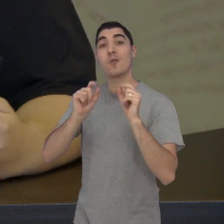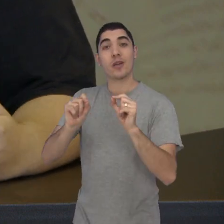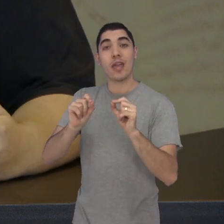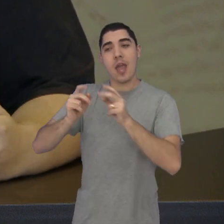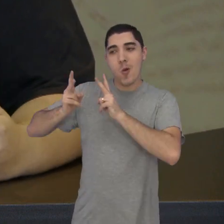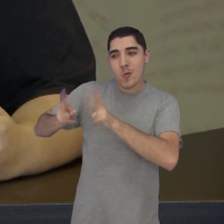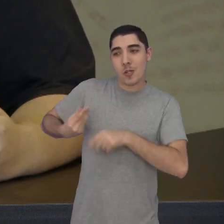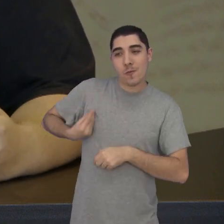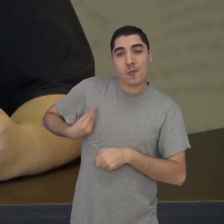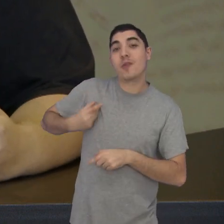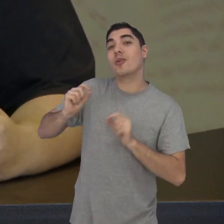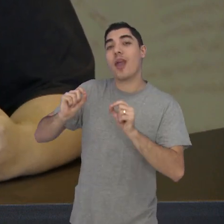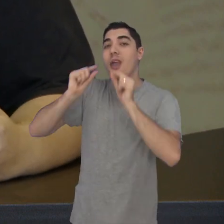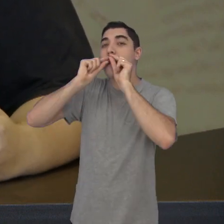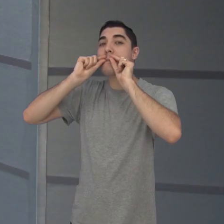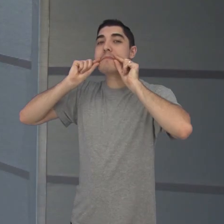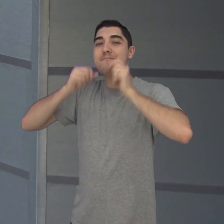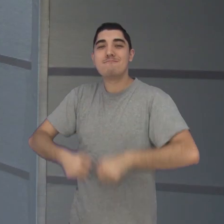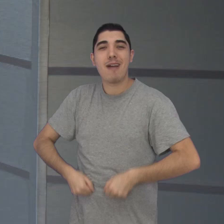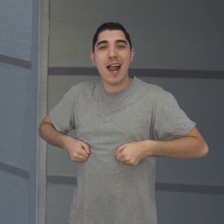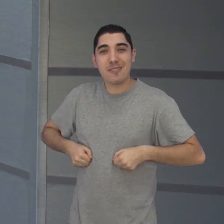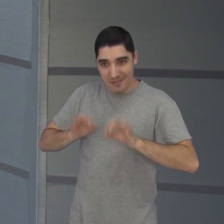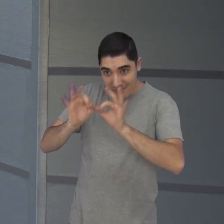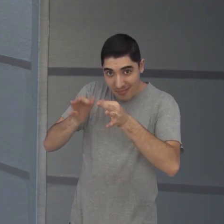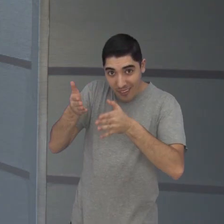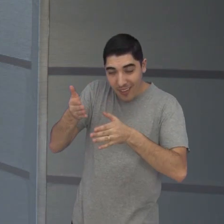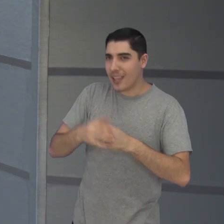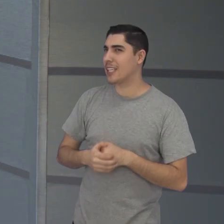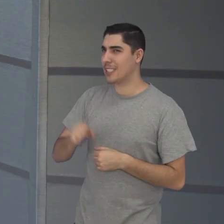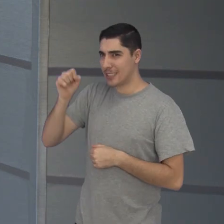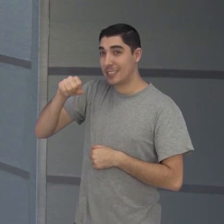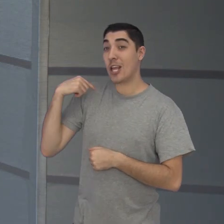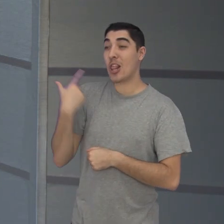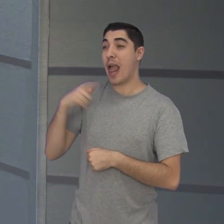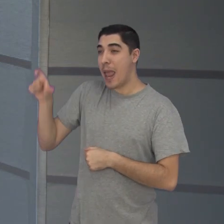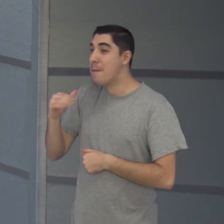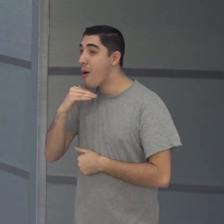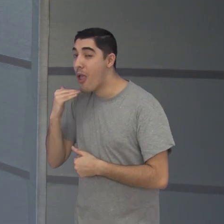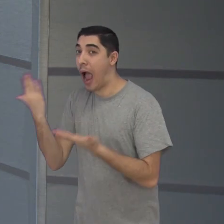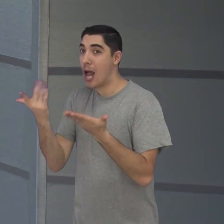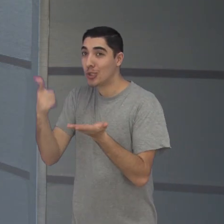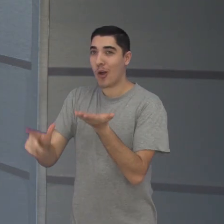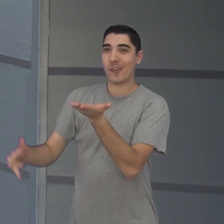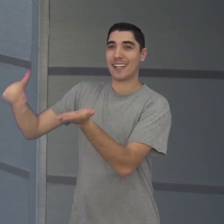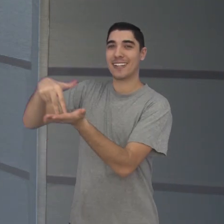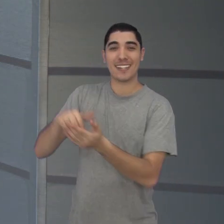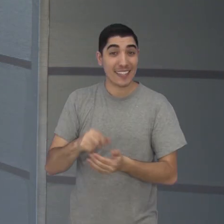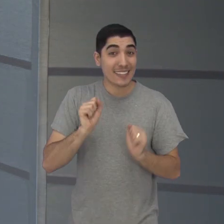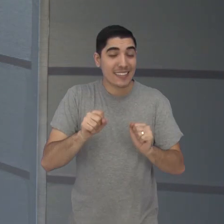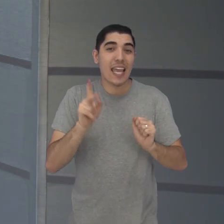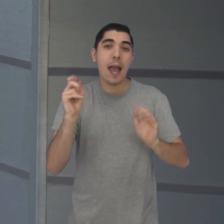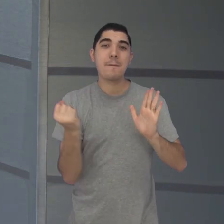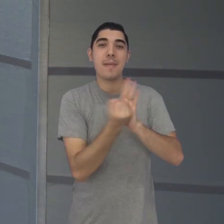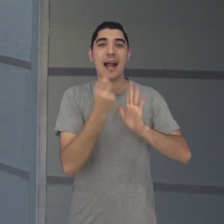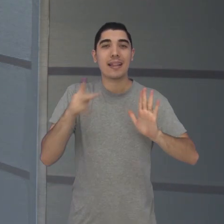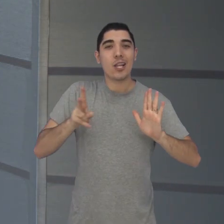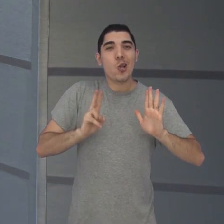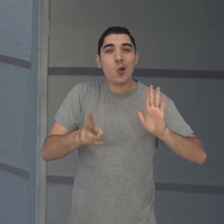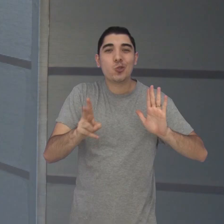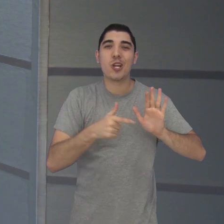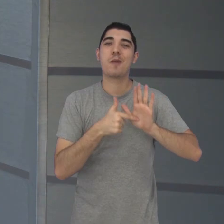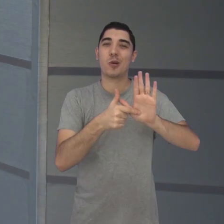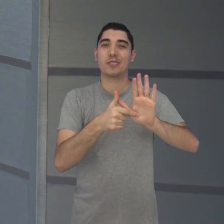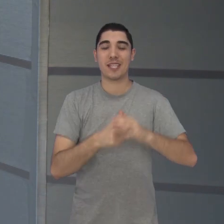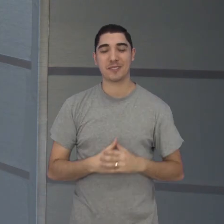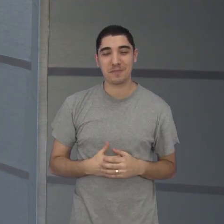ainda vivo o Mazzaropi, posso dizer assim, Pedro? Vamos dizer, ressuscitamos ele outra vez. Isso aí, deixando o legado dele ainda falar por ele,